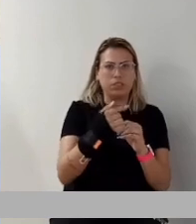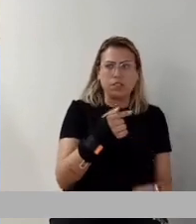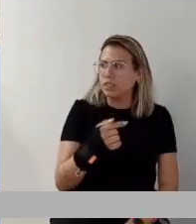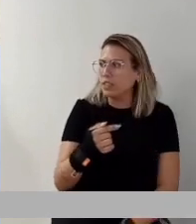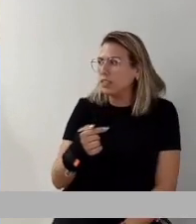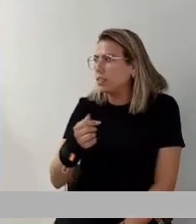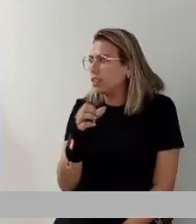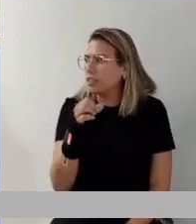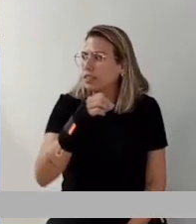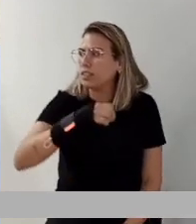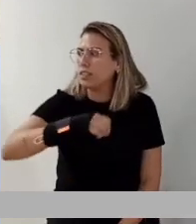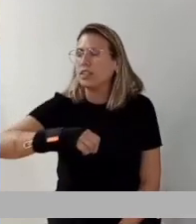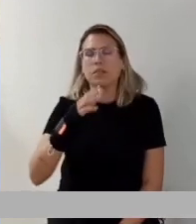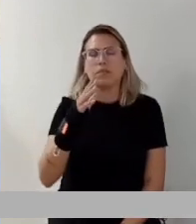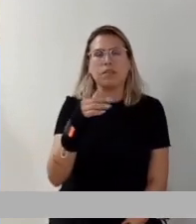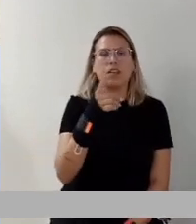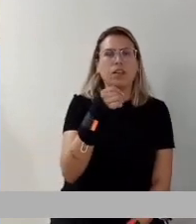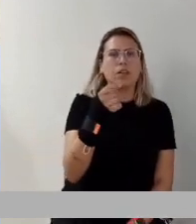769/2008